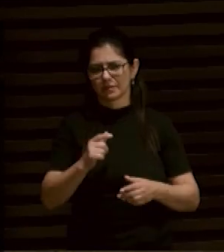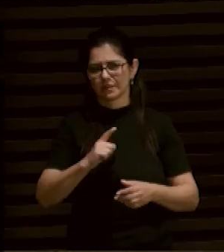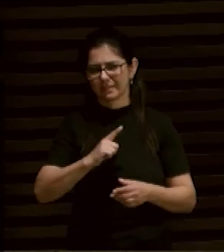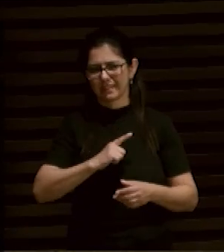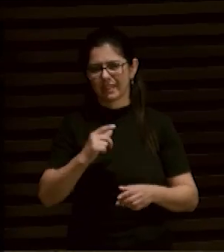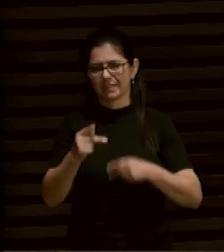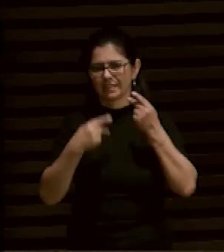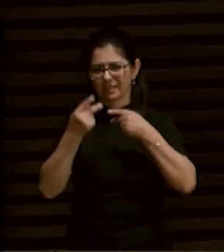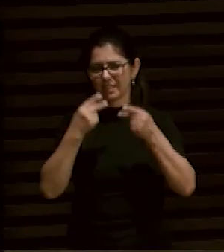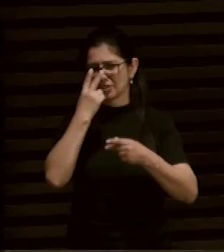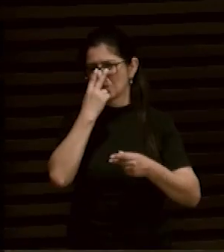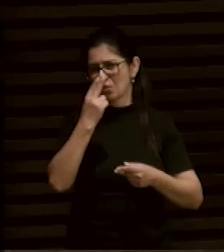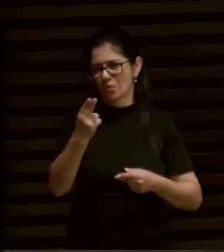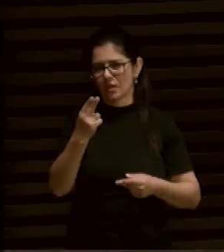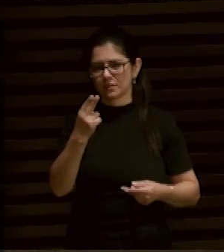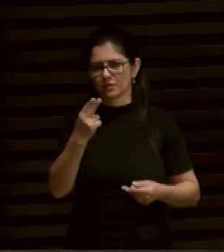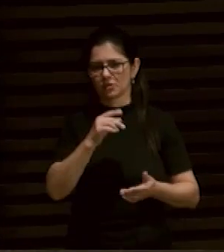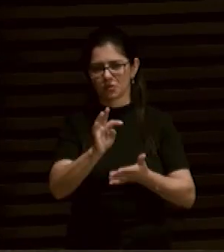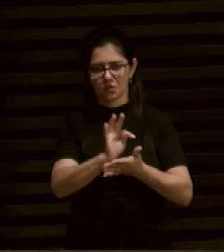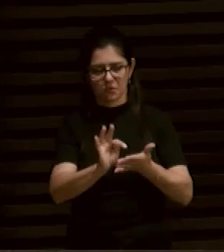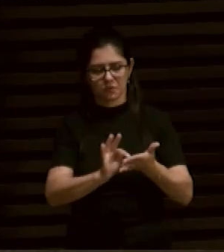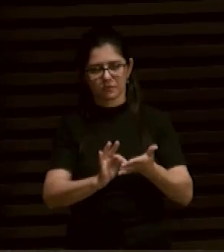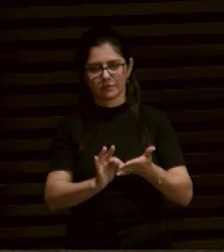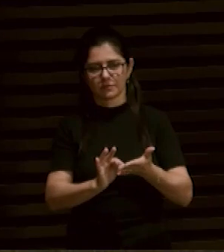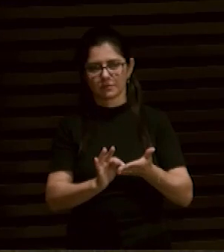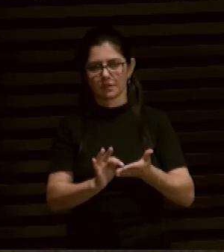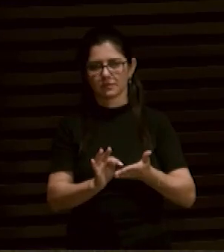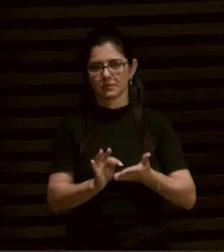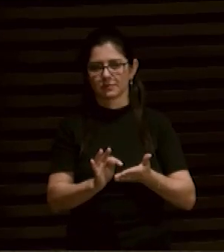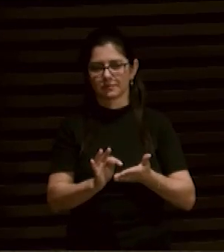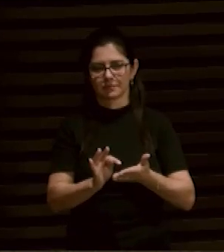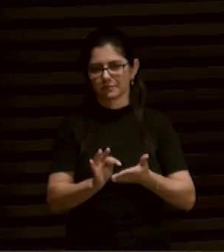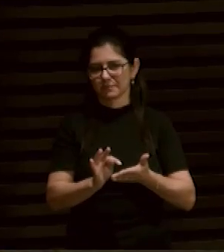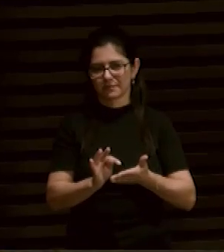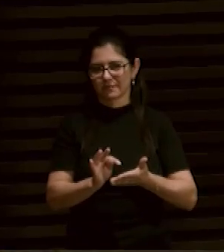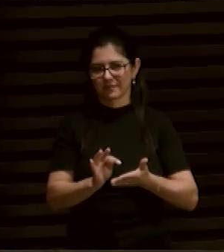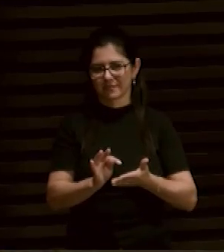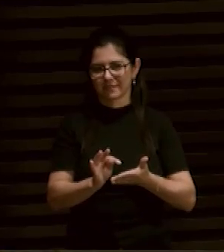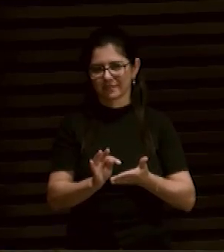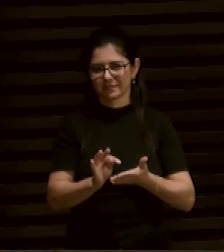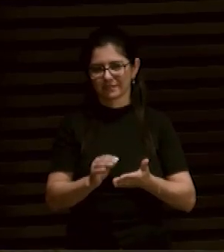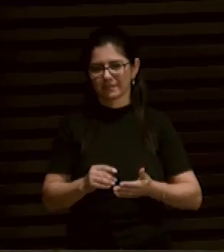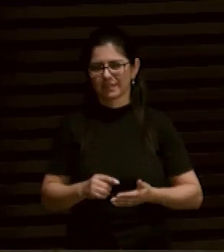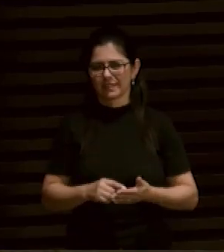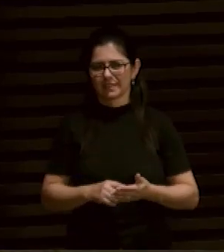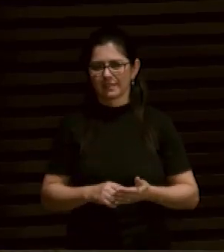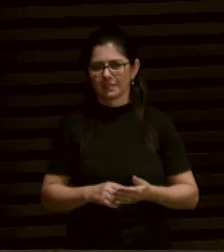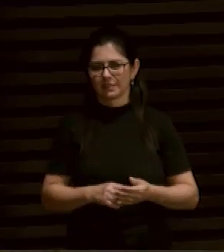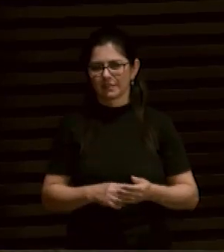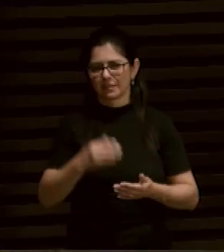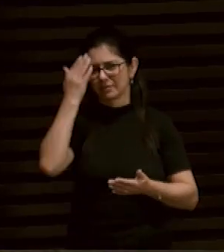não quis dizer que eles creram em Deus, mas vão falar que eles creram na mensagem de Deus que eles